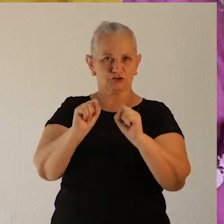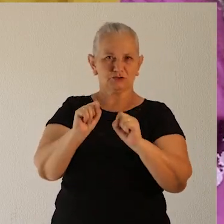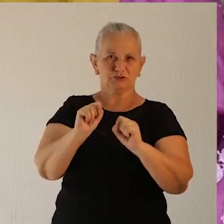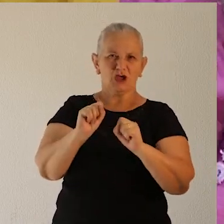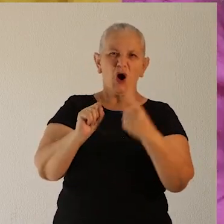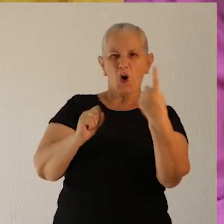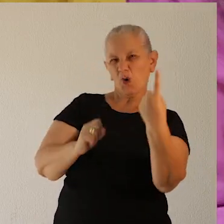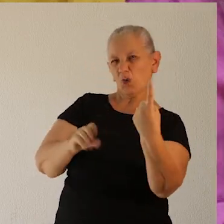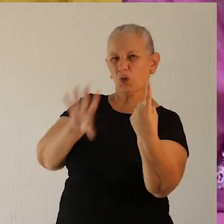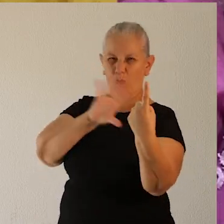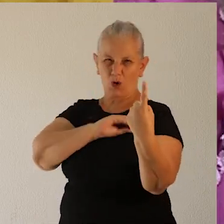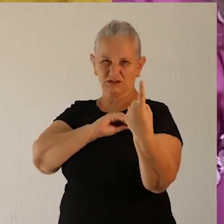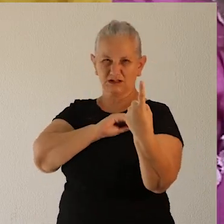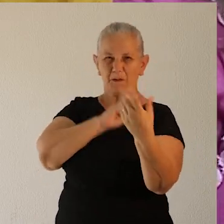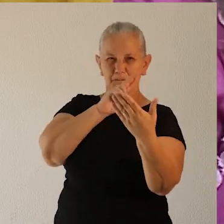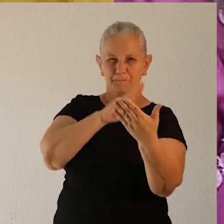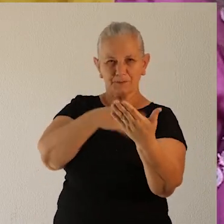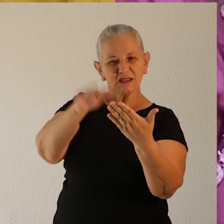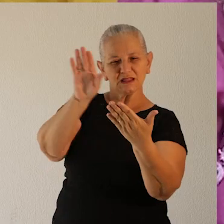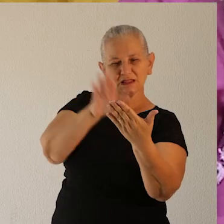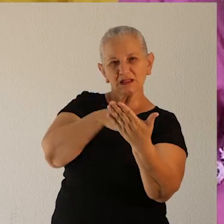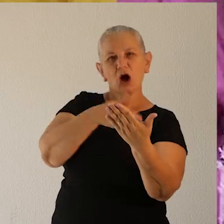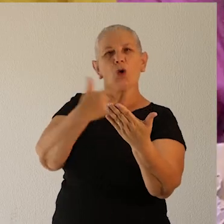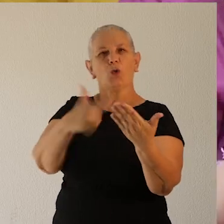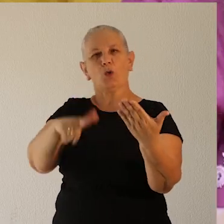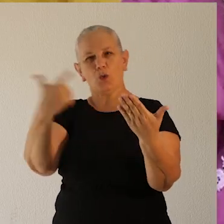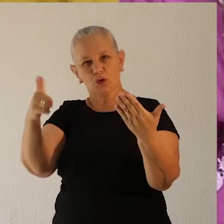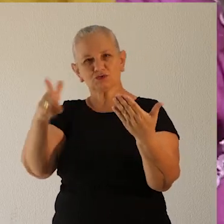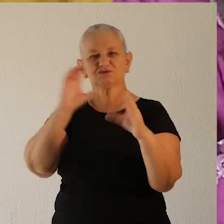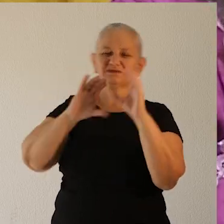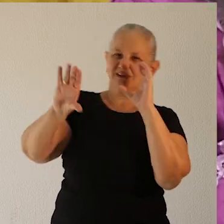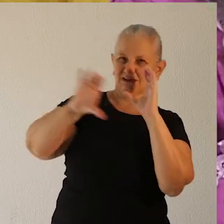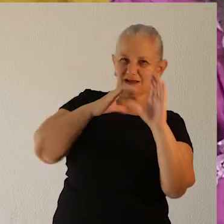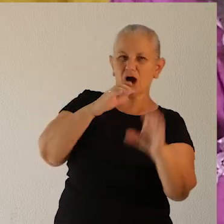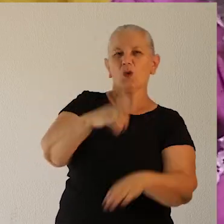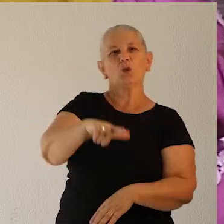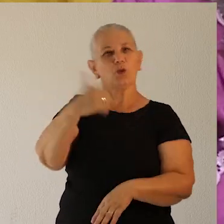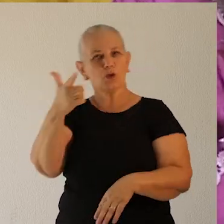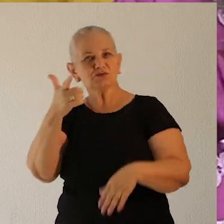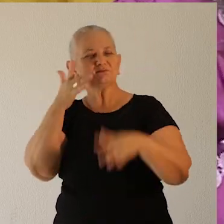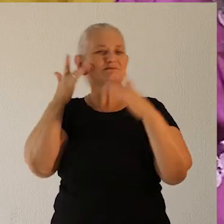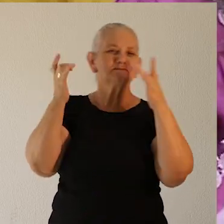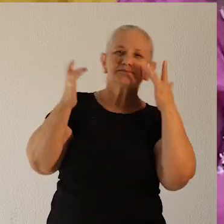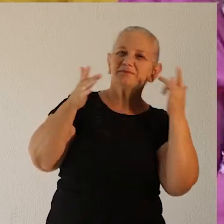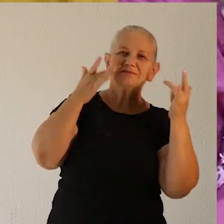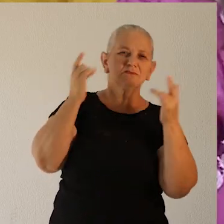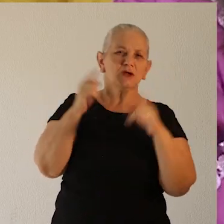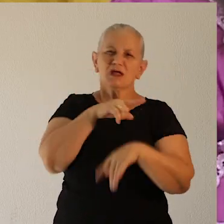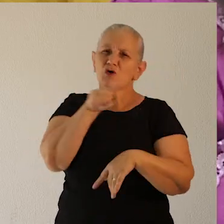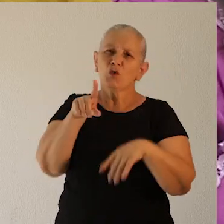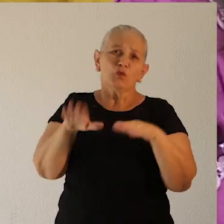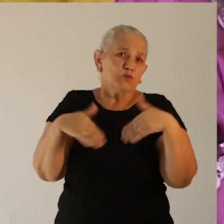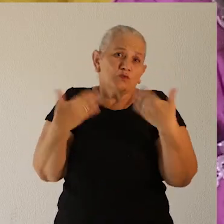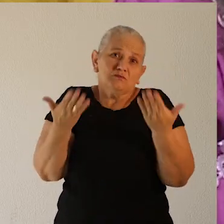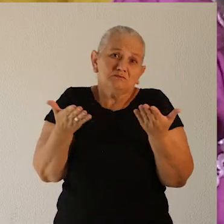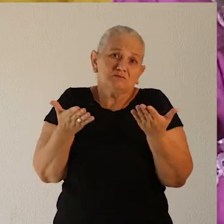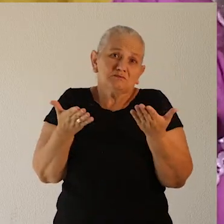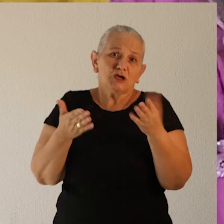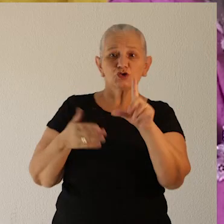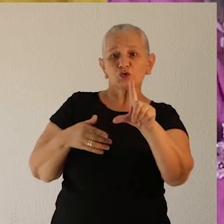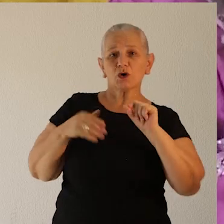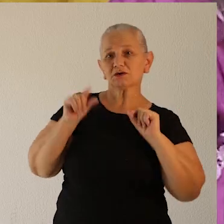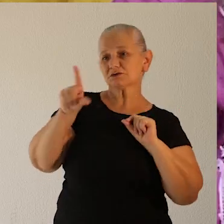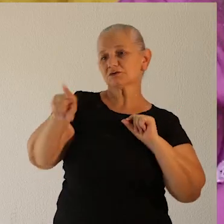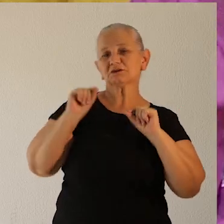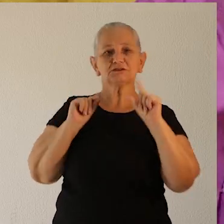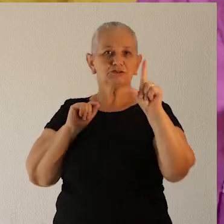pintar, outros gostam de cantar, outros gostam de fazer teatro. Então vocês podem pegar um grupo e representar as músicas